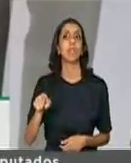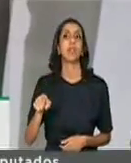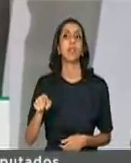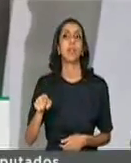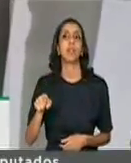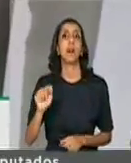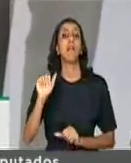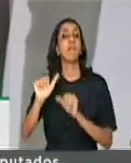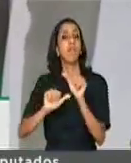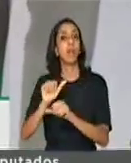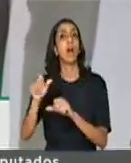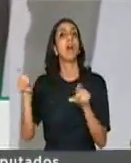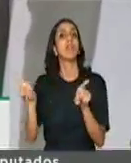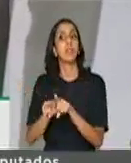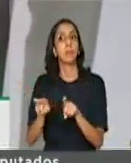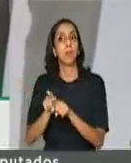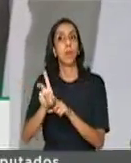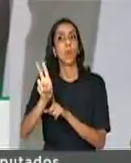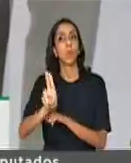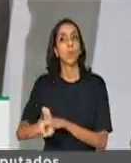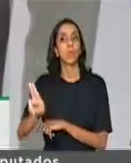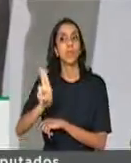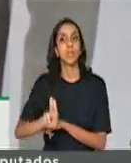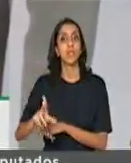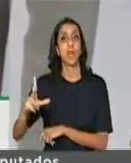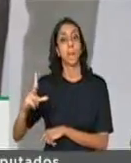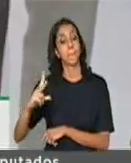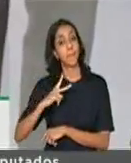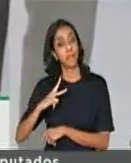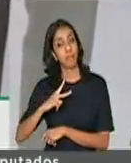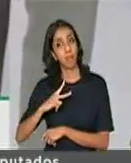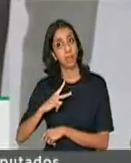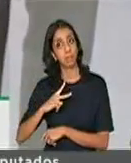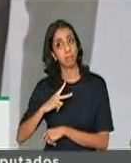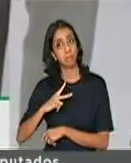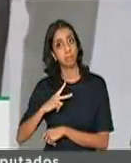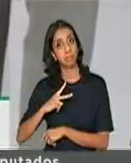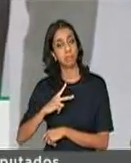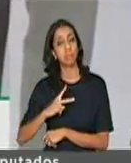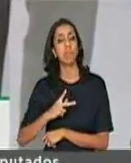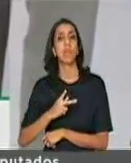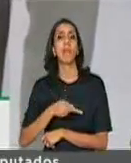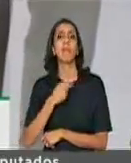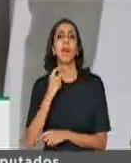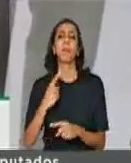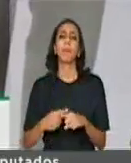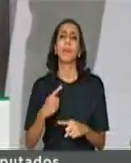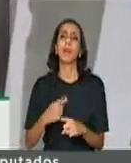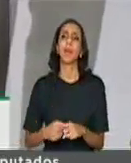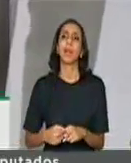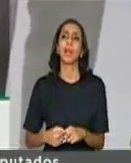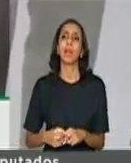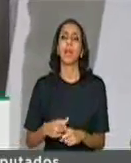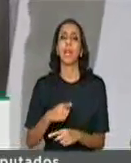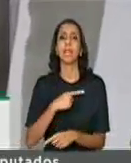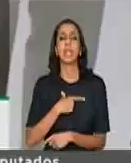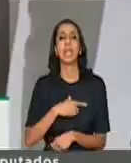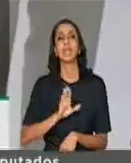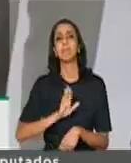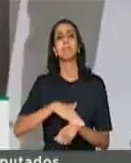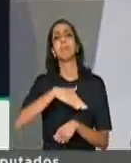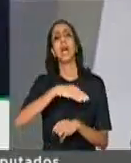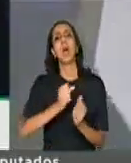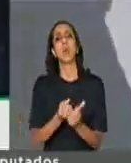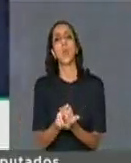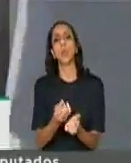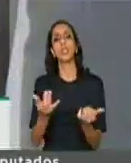serem também universidades privadas, alegando de que temos mais alunos estrangeiros